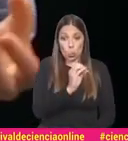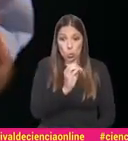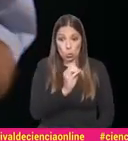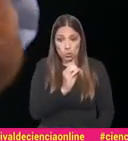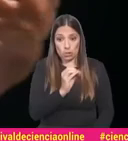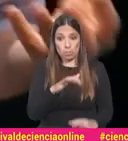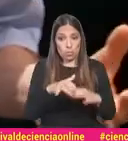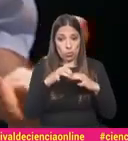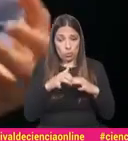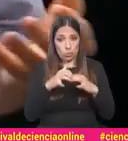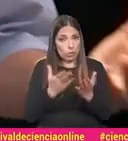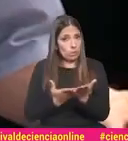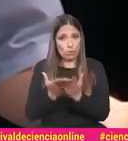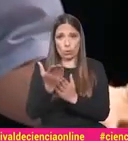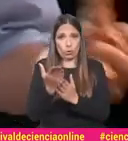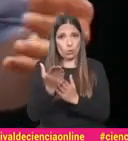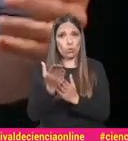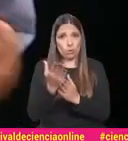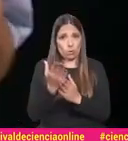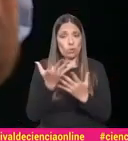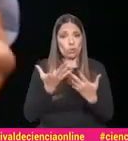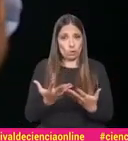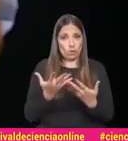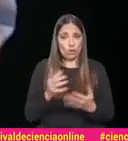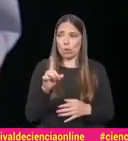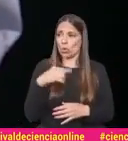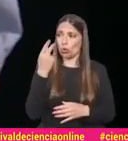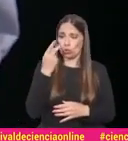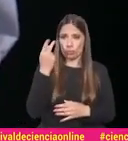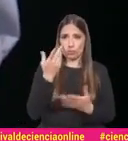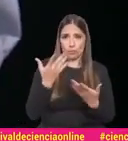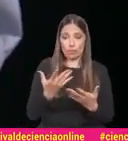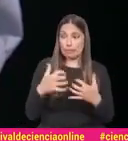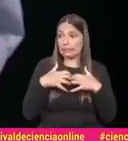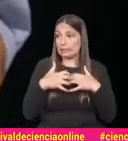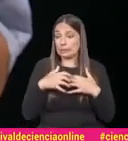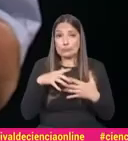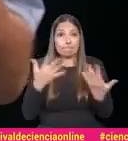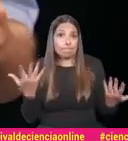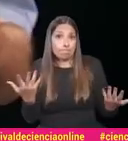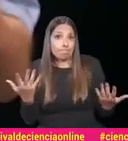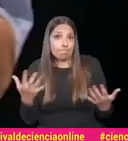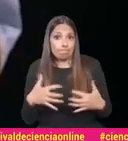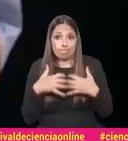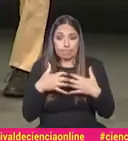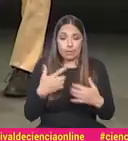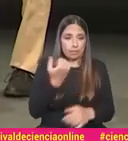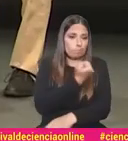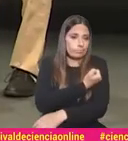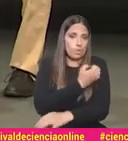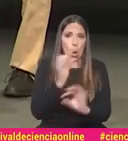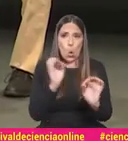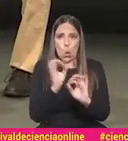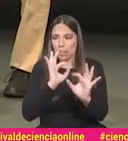de incerteza que se mantém em grandes momentos. Nós vivemos em tempos de incerteza, não temos uma vacina, não